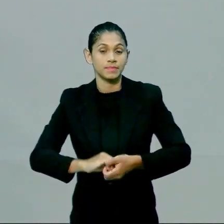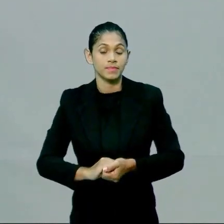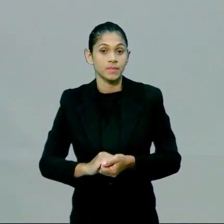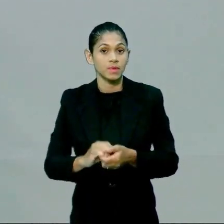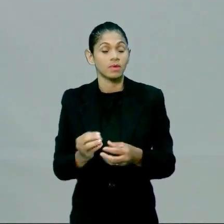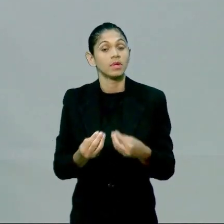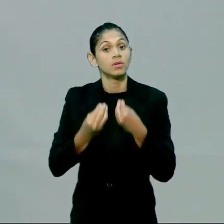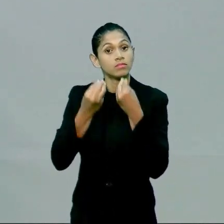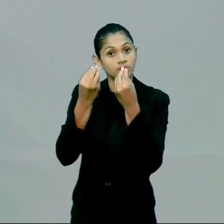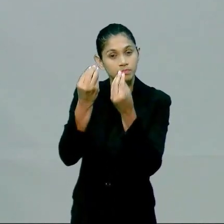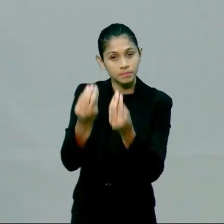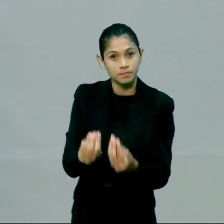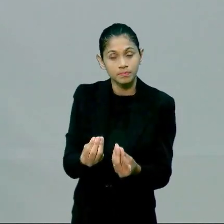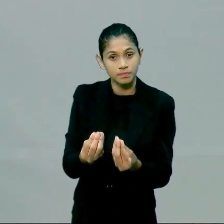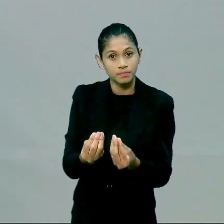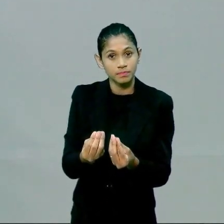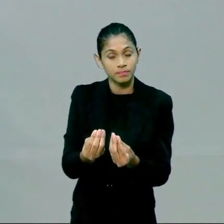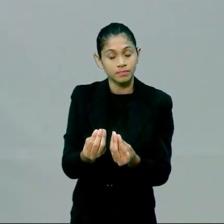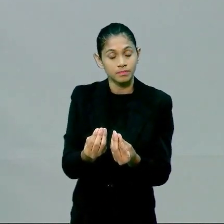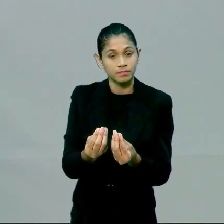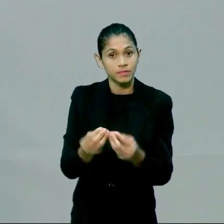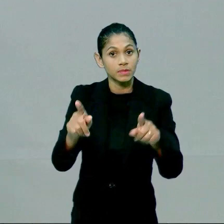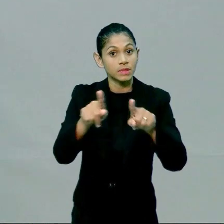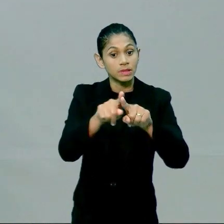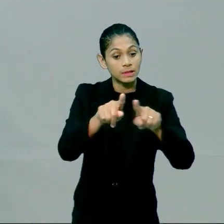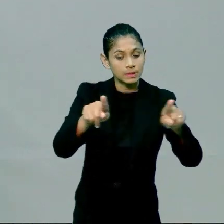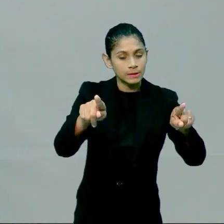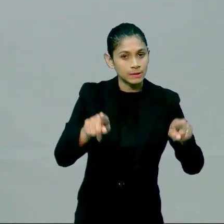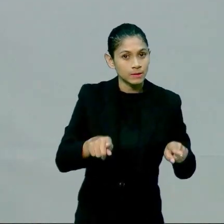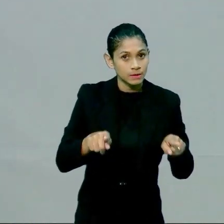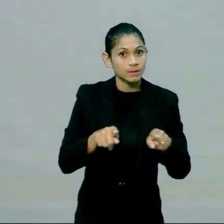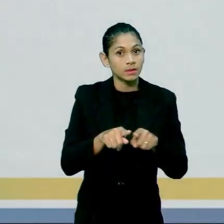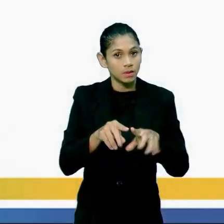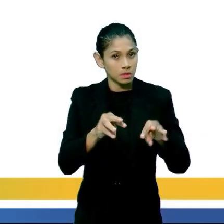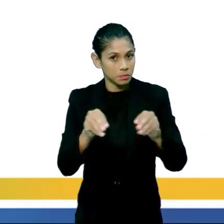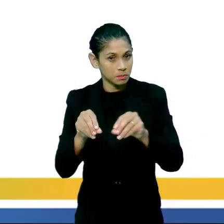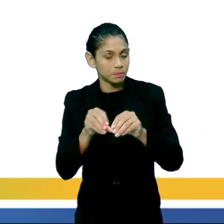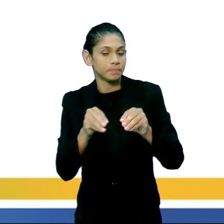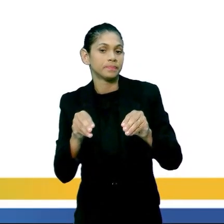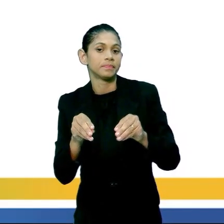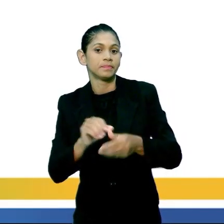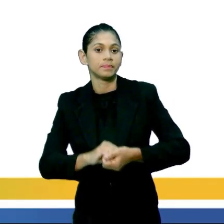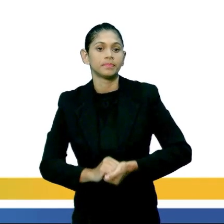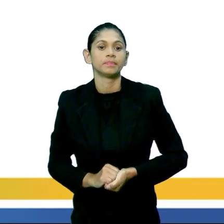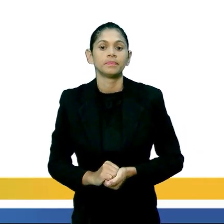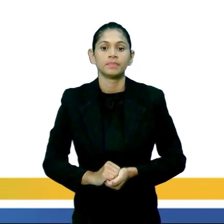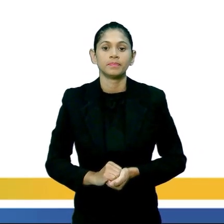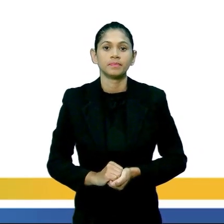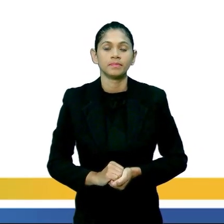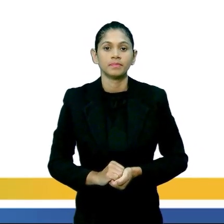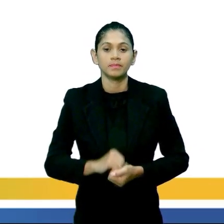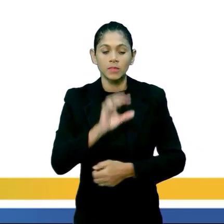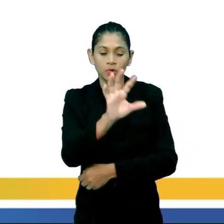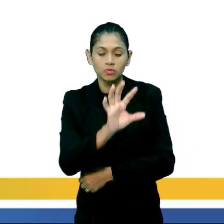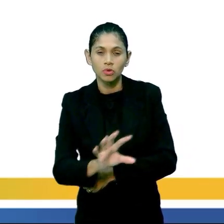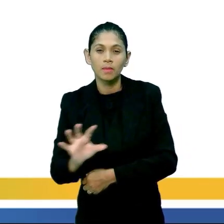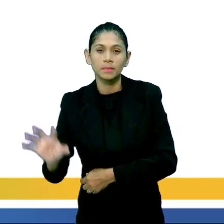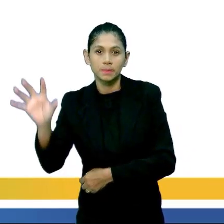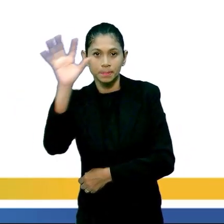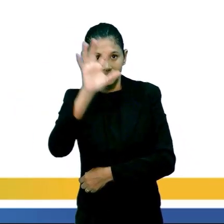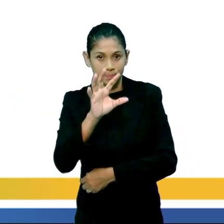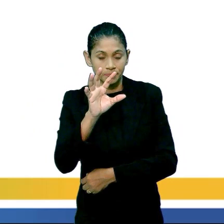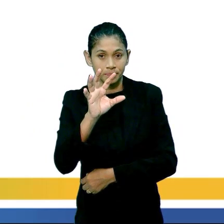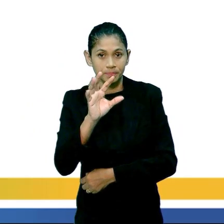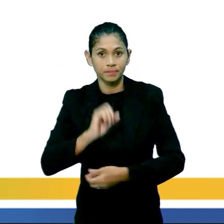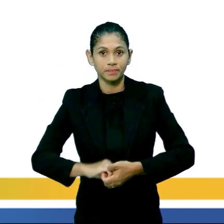vai entregar a esses nobres as terras, as concessões dessas terras. Acompanha só. Esse mapinha que você está vendo